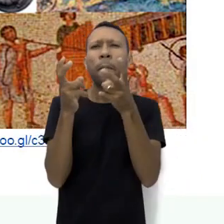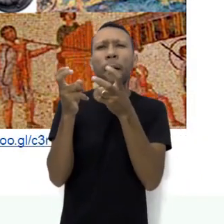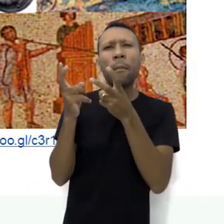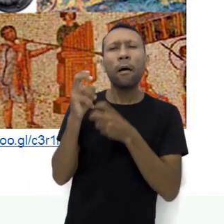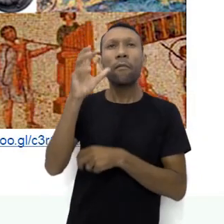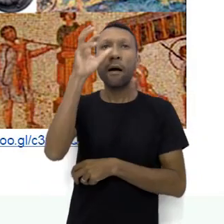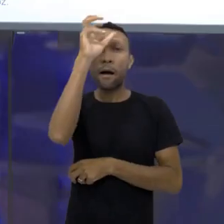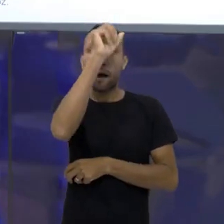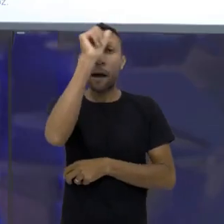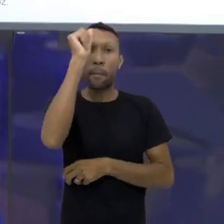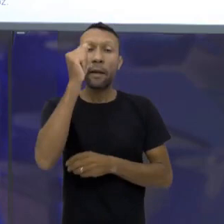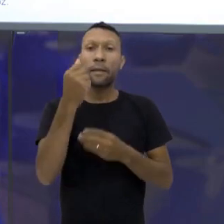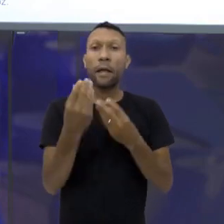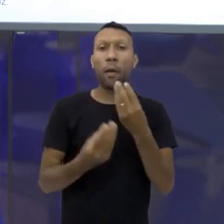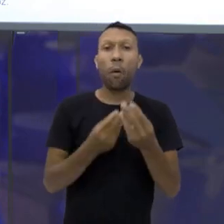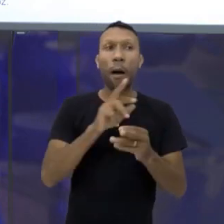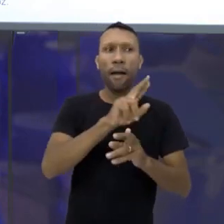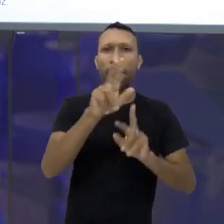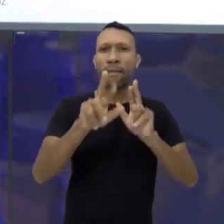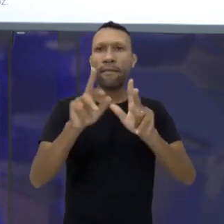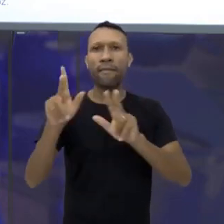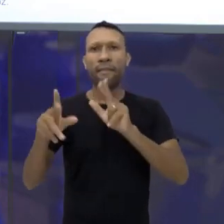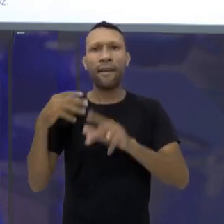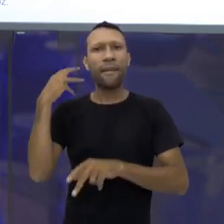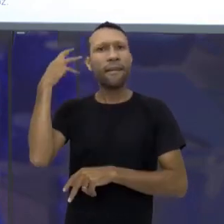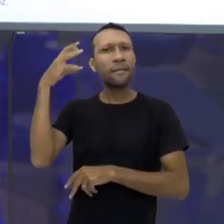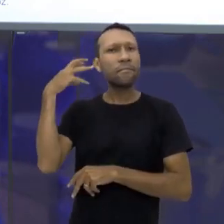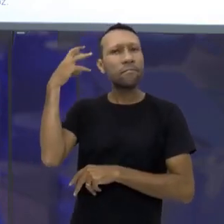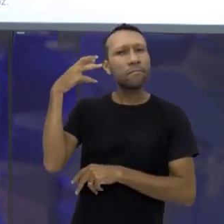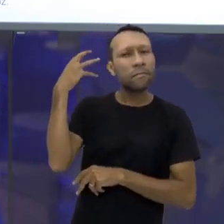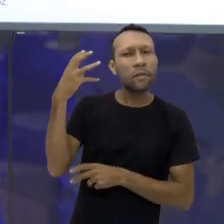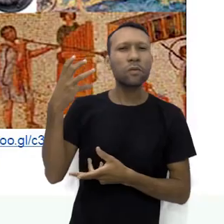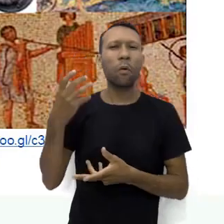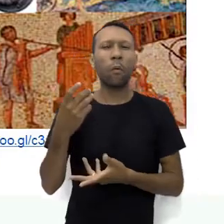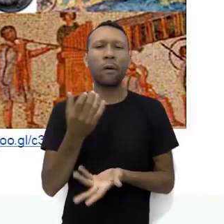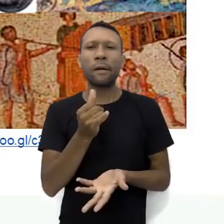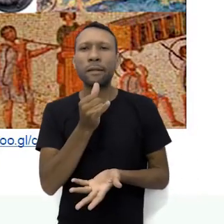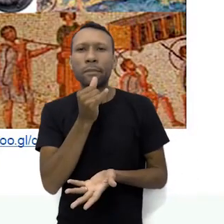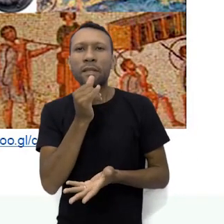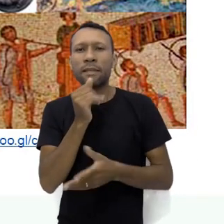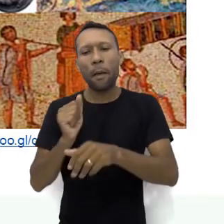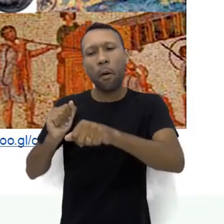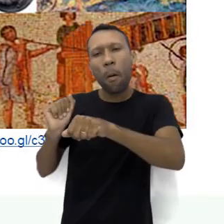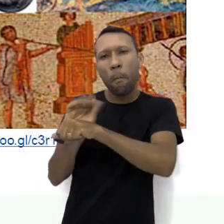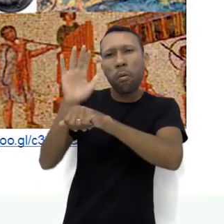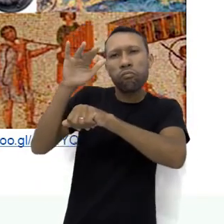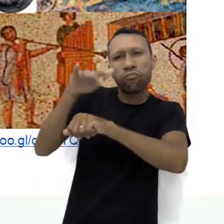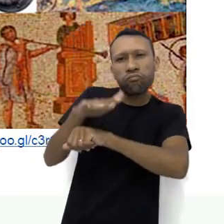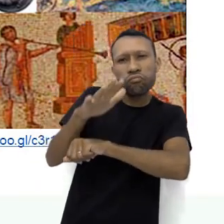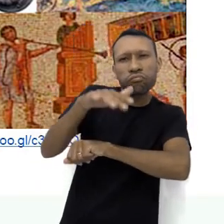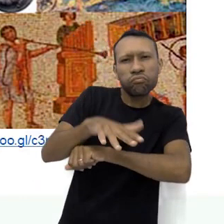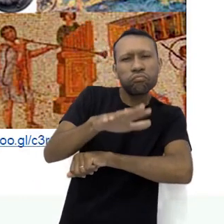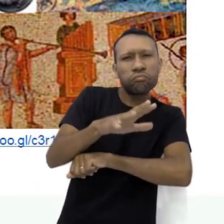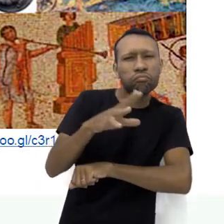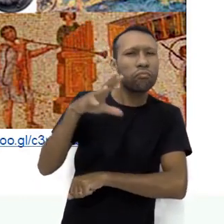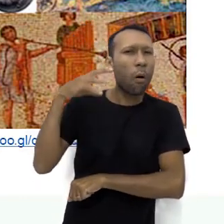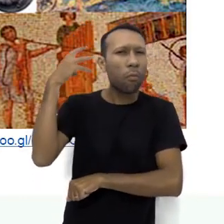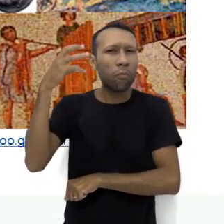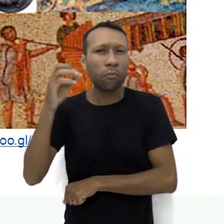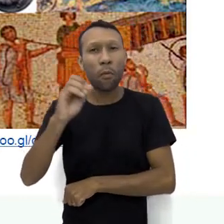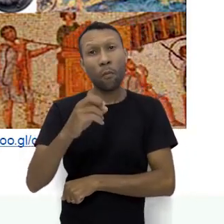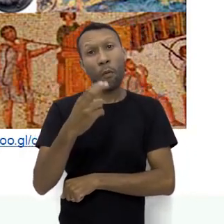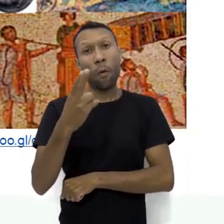distinguir os timbres característicos da canção, das ondas que se quebravam na praia, da tempestade